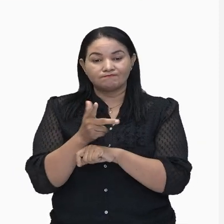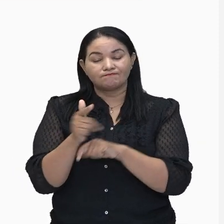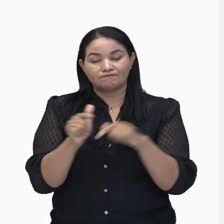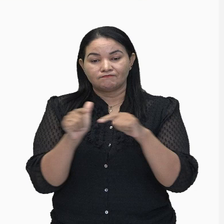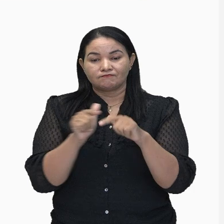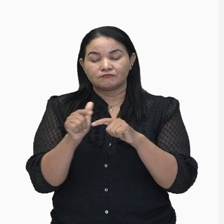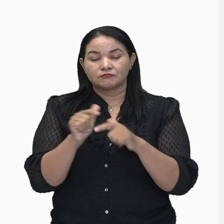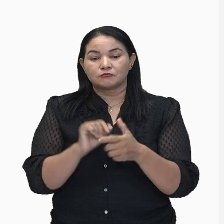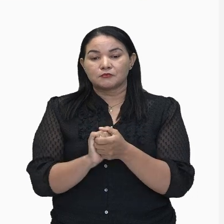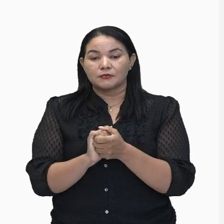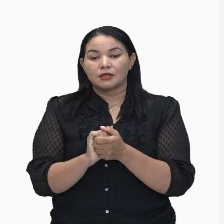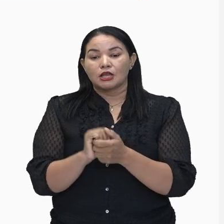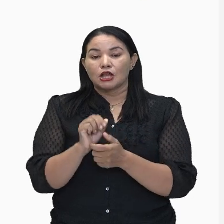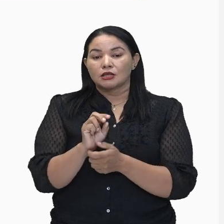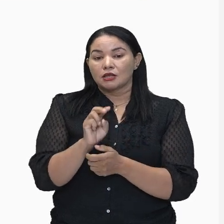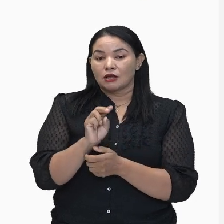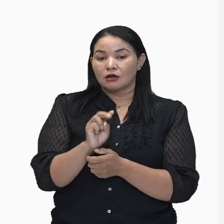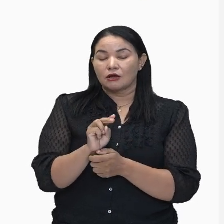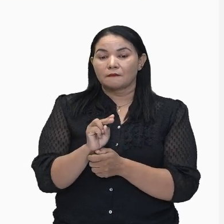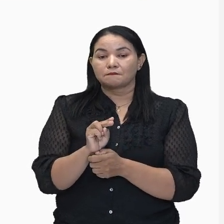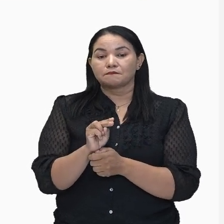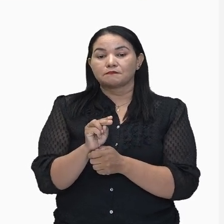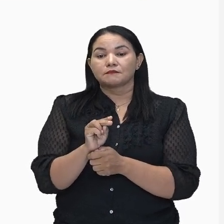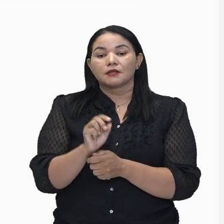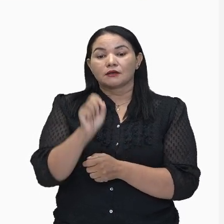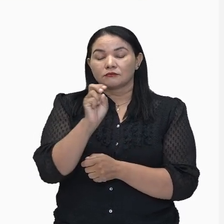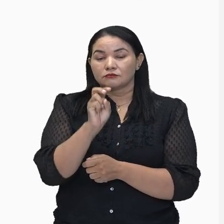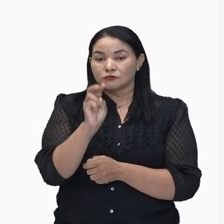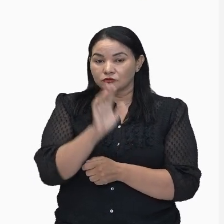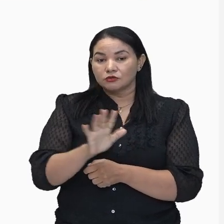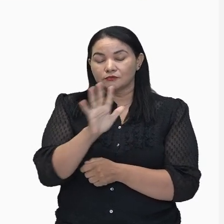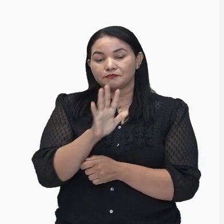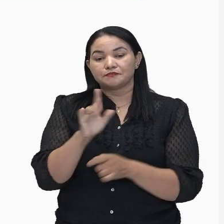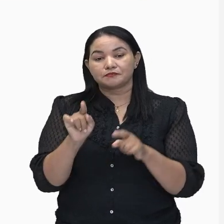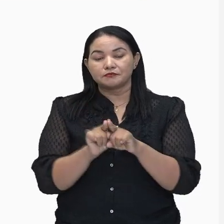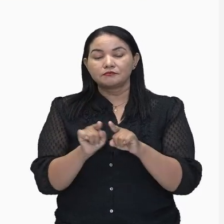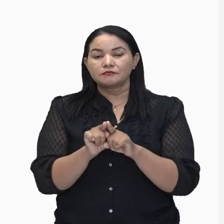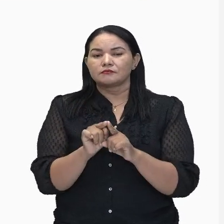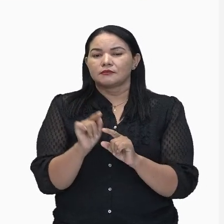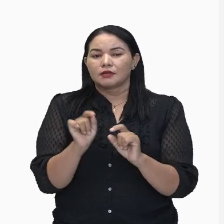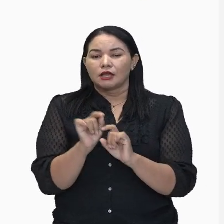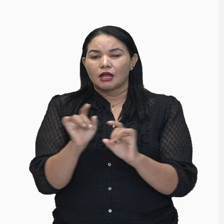na União Europeia. E isso vai corresponder ao quê, gente? A